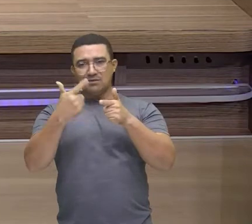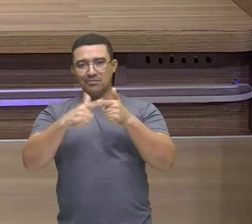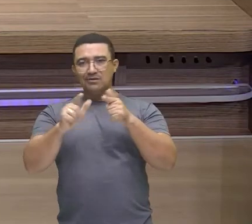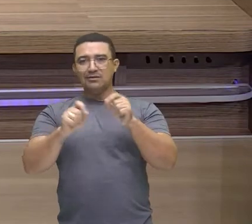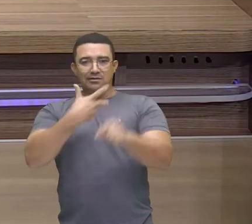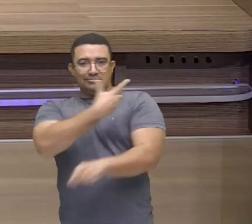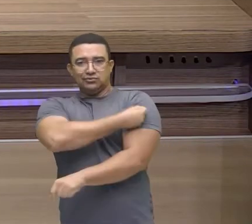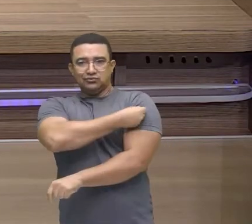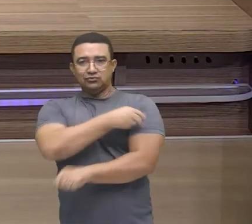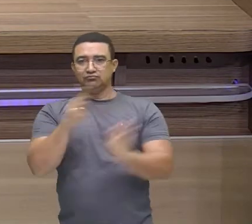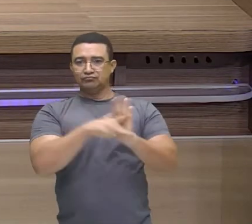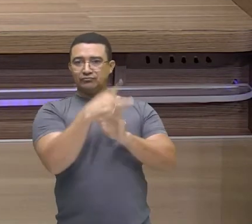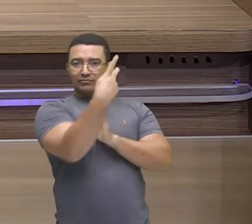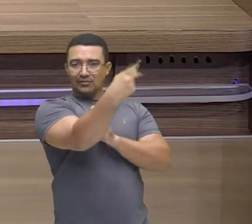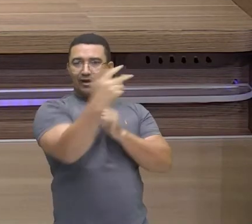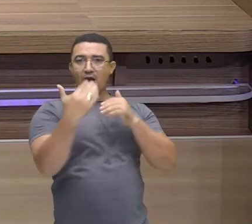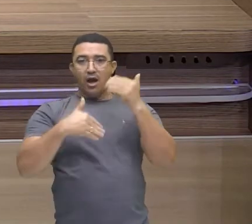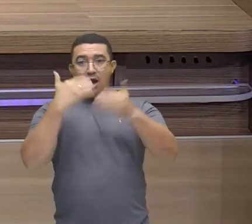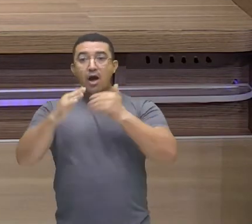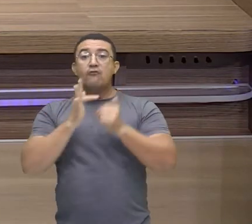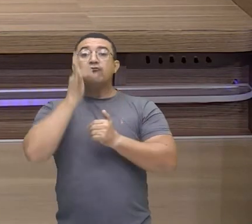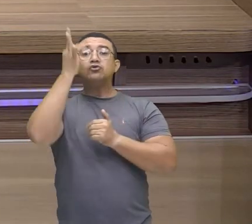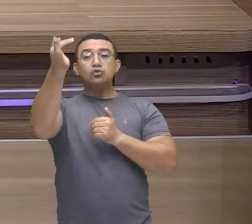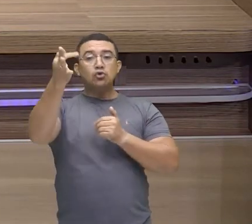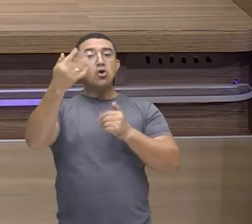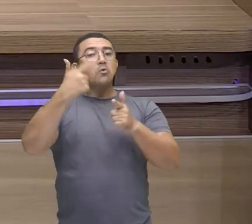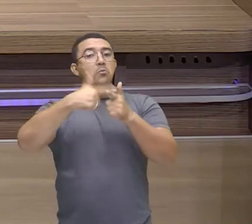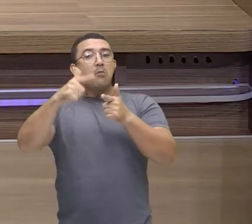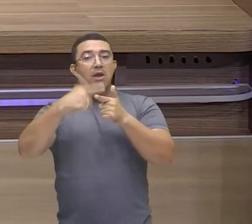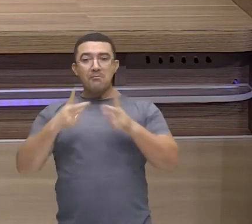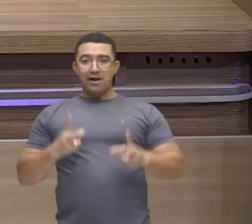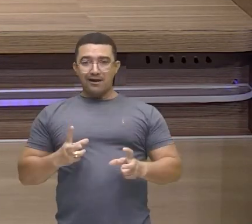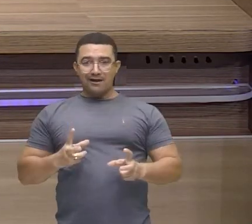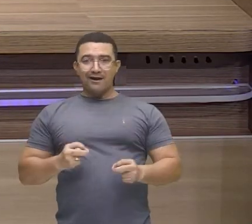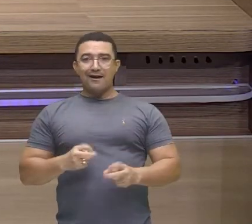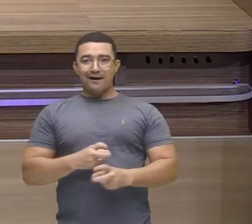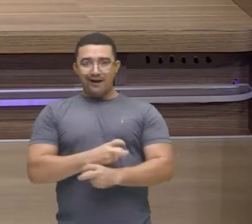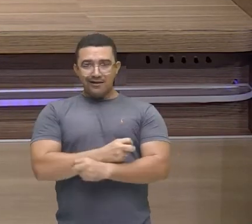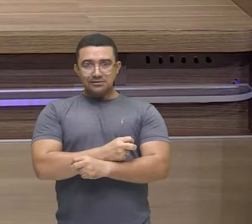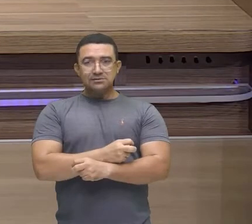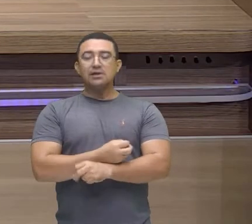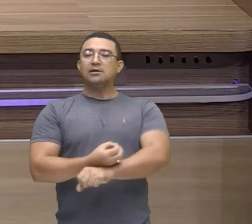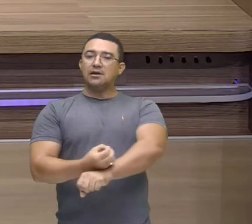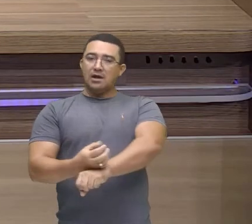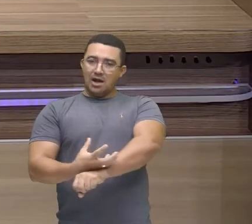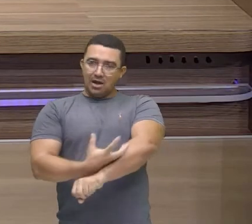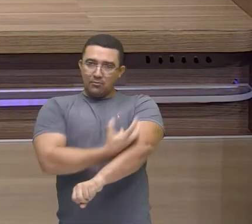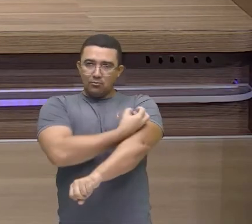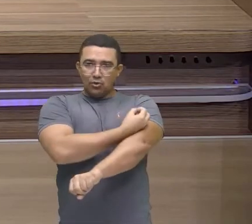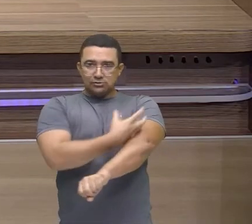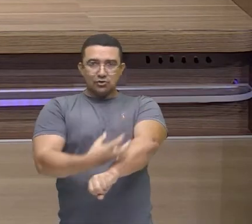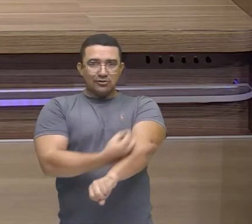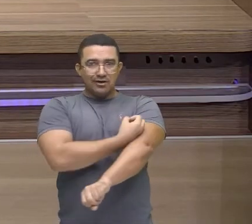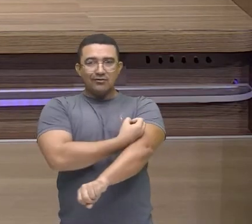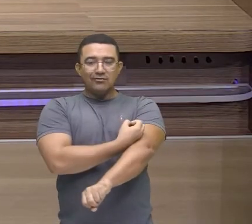desenvolvimento dele, com problemas graves de câncer, problemas graves emocional, porque eles usam